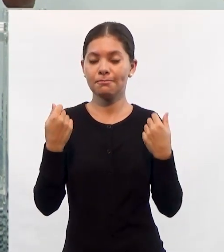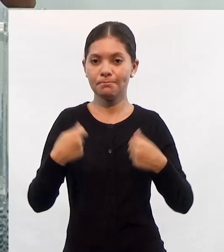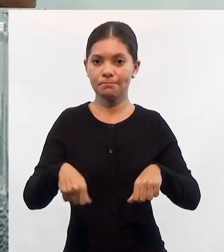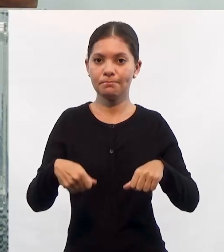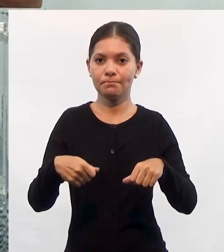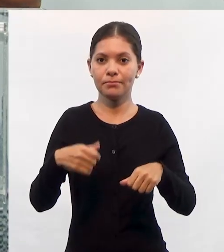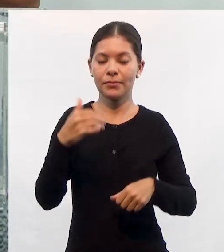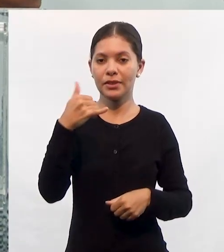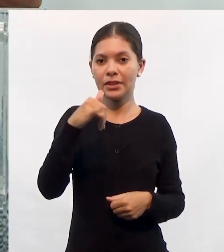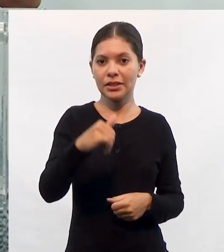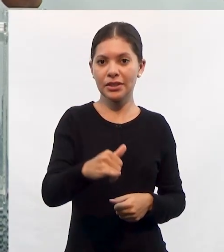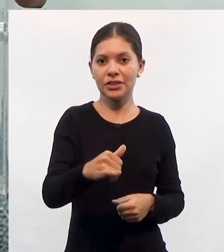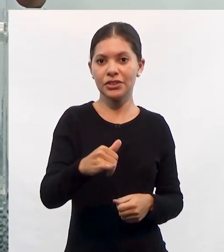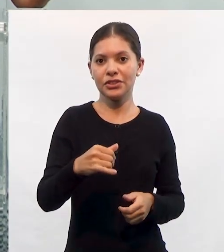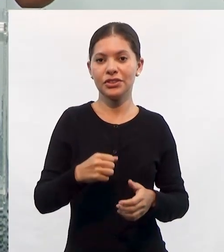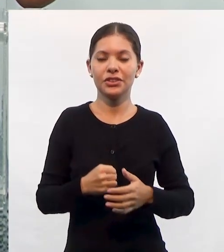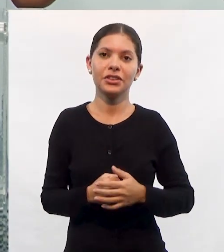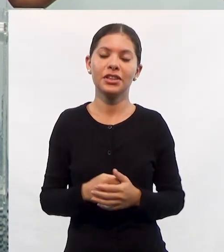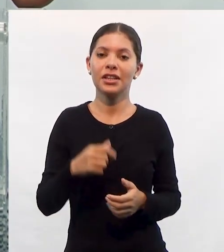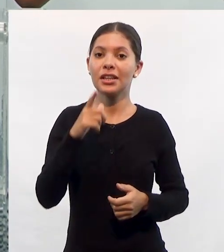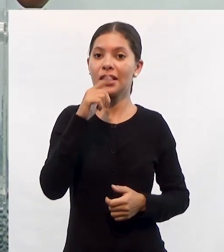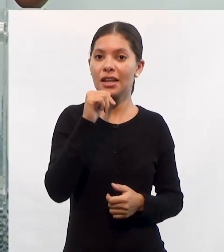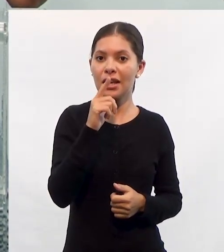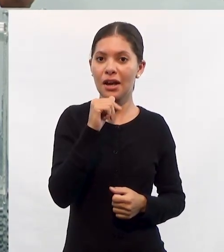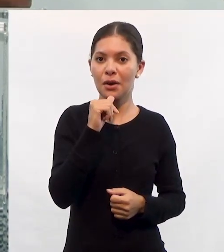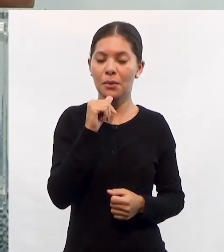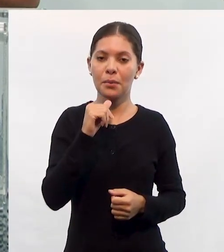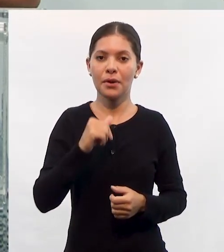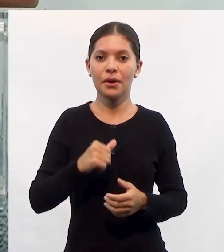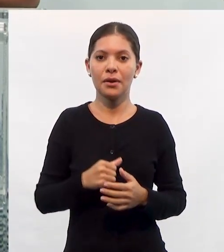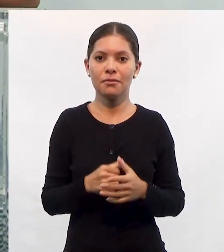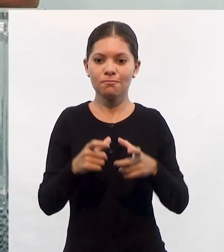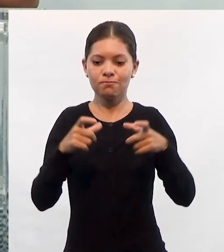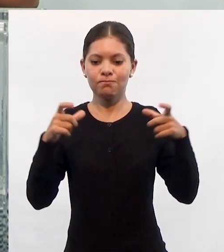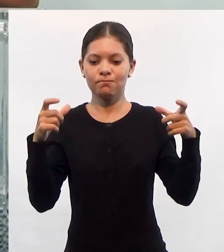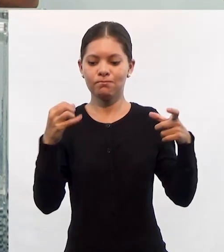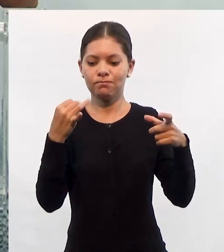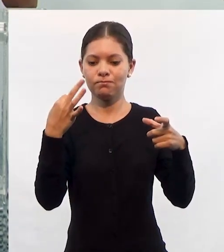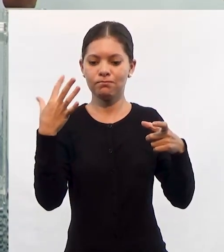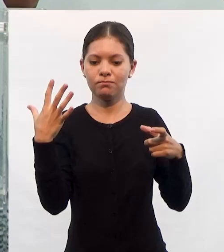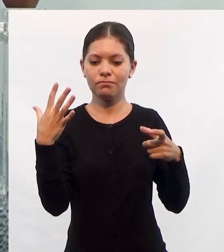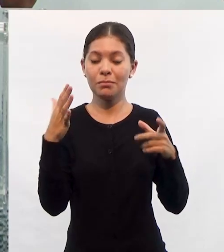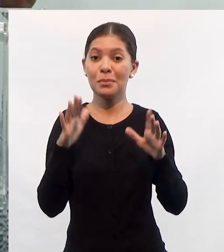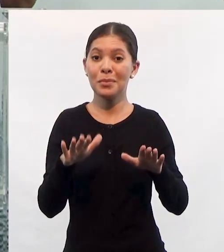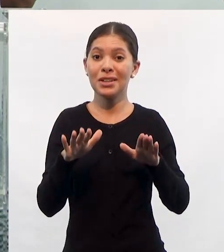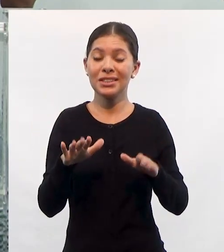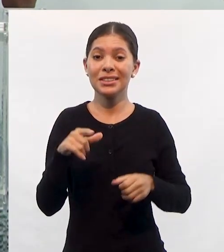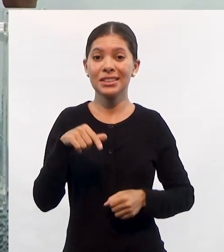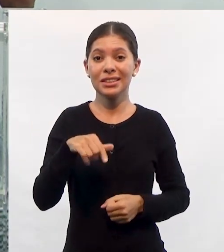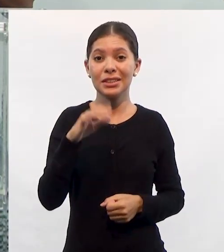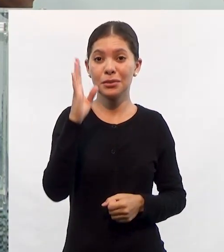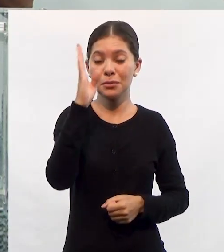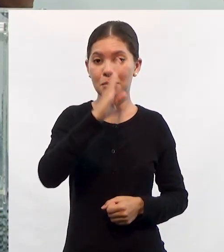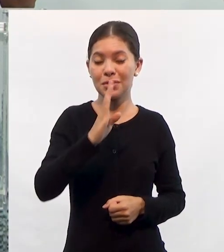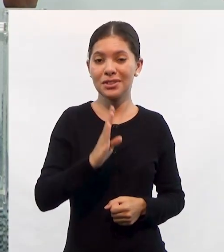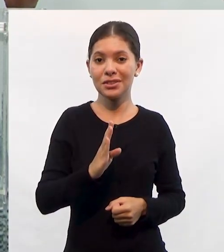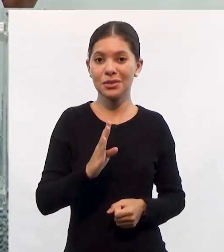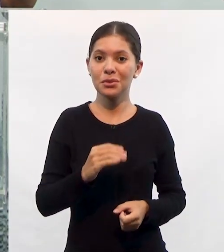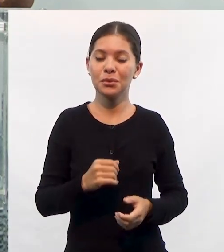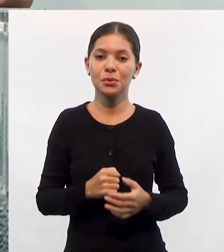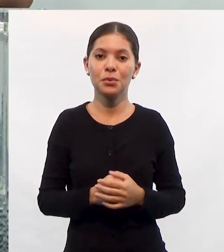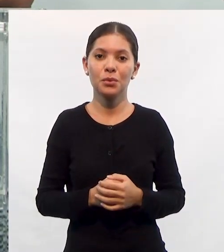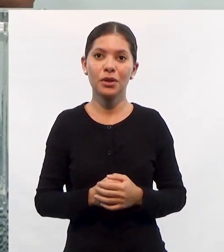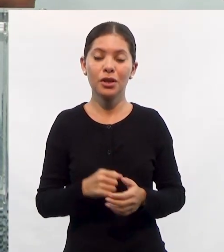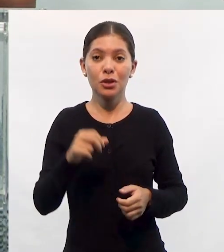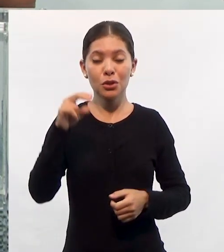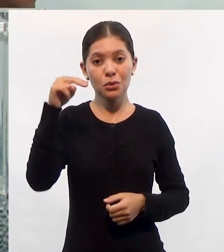de produção de energia e tem água em grande quantidade. Mas aqui no Brasil